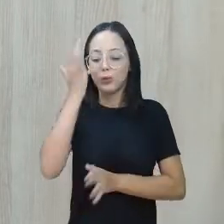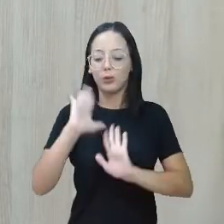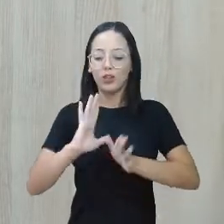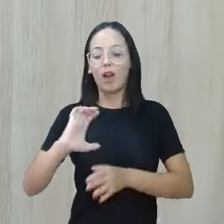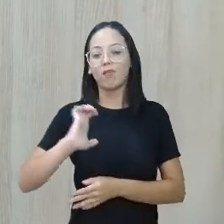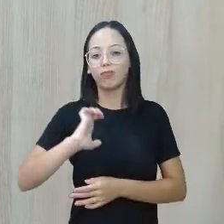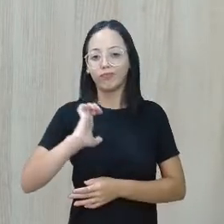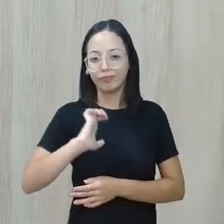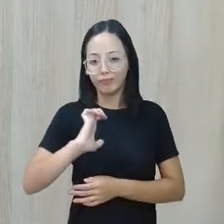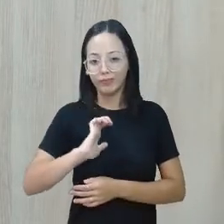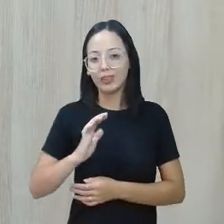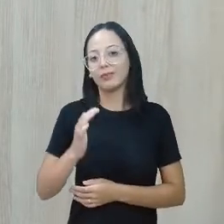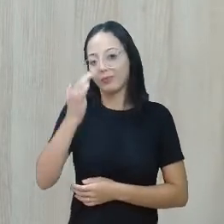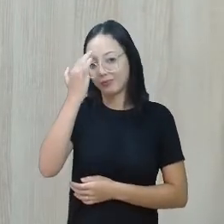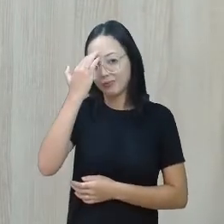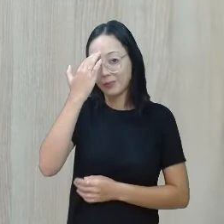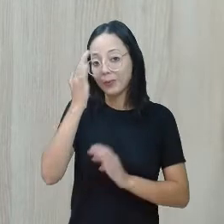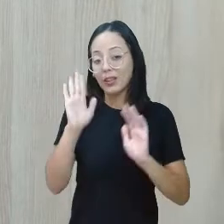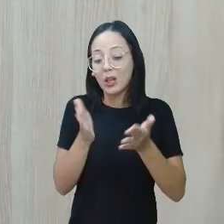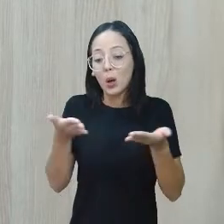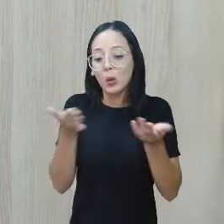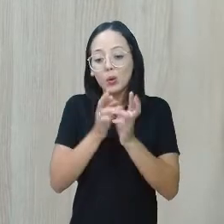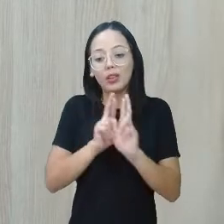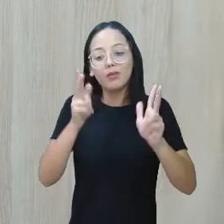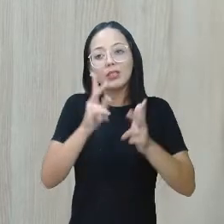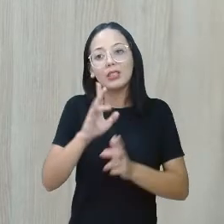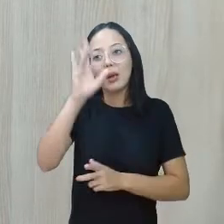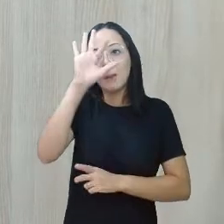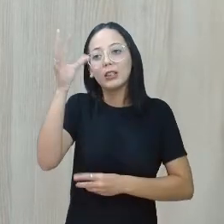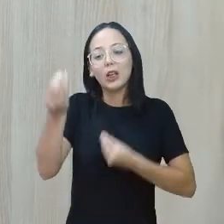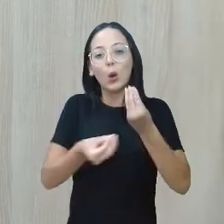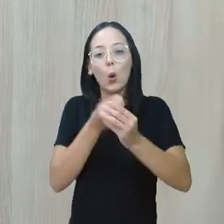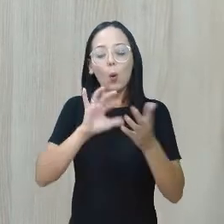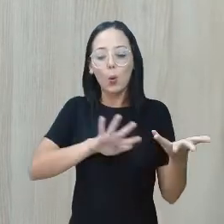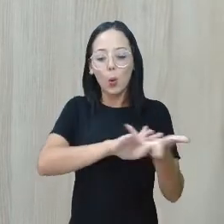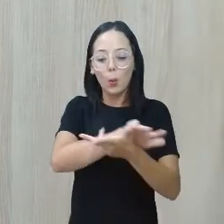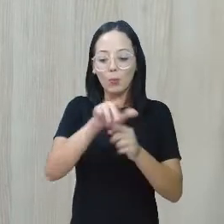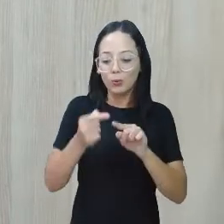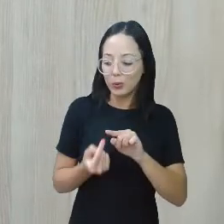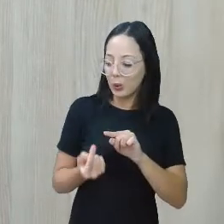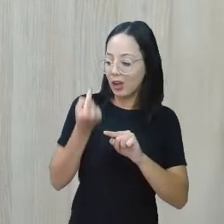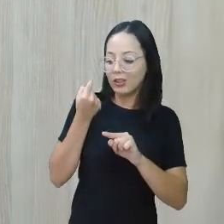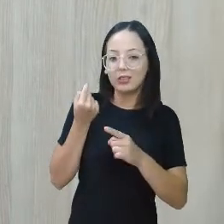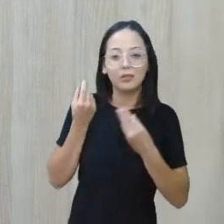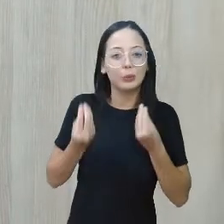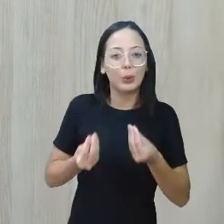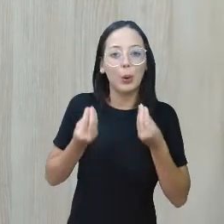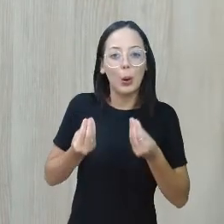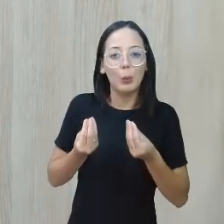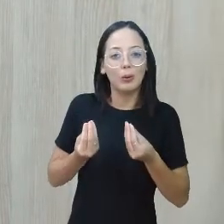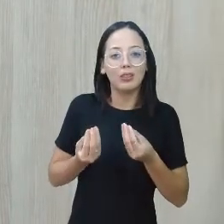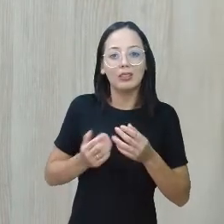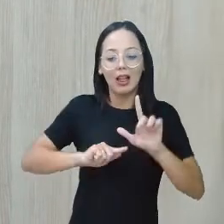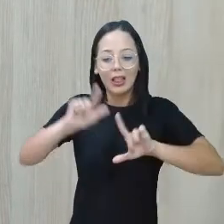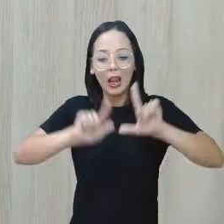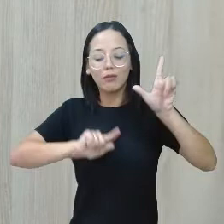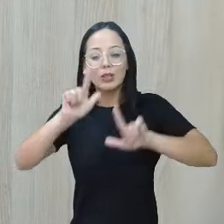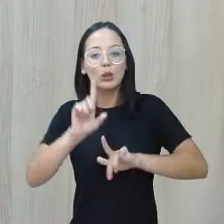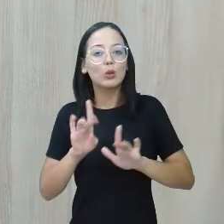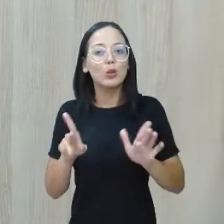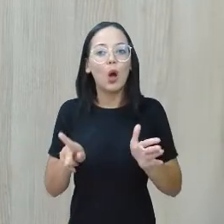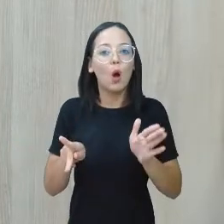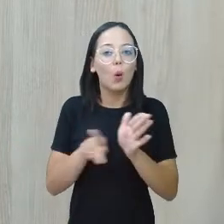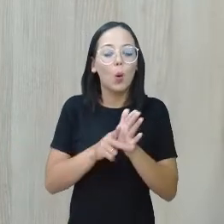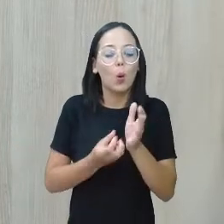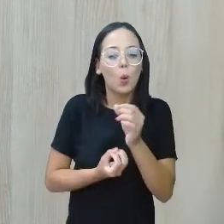não é? Então, a gente é difícil imaginar como era o mundo daquela época, né? Como era a televisão só chegou